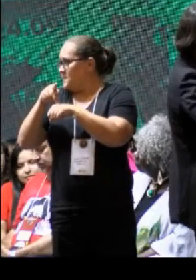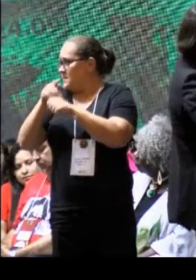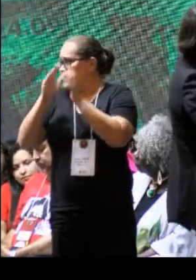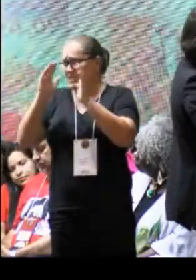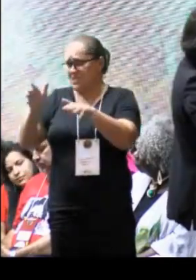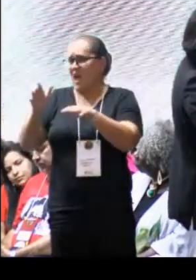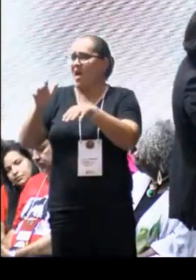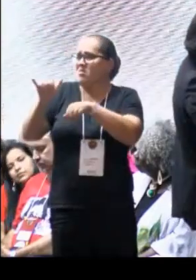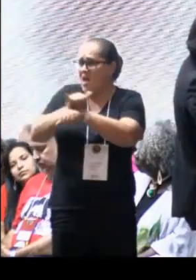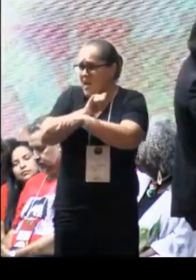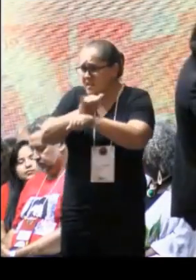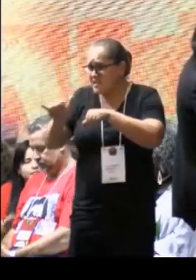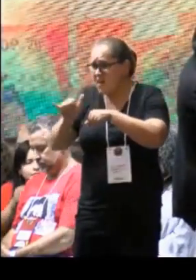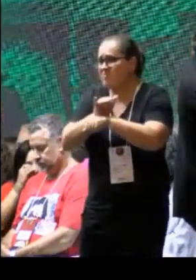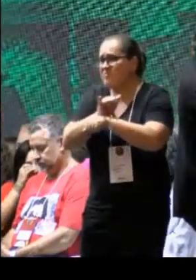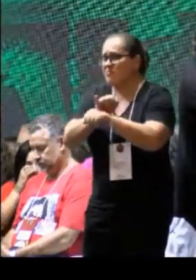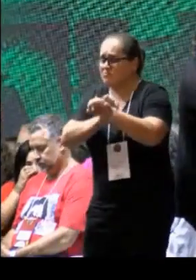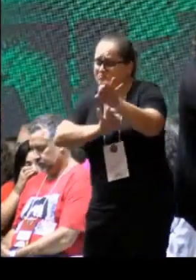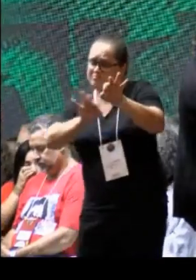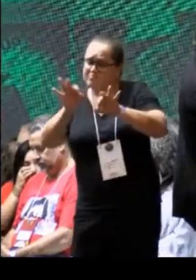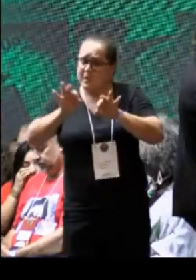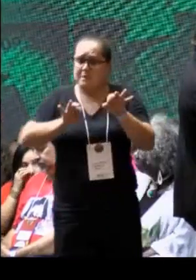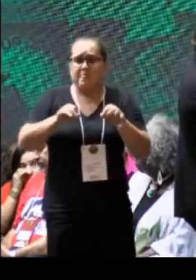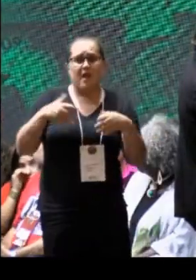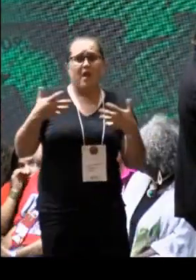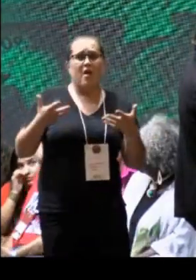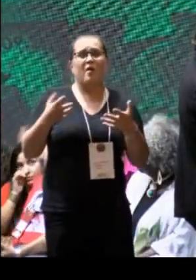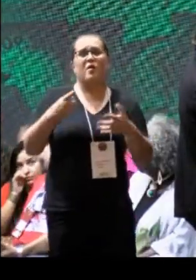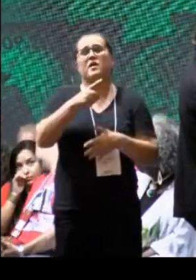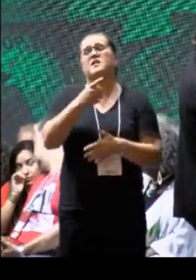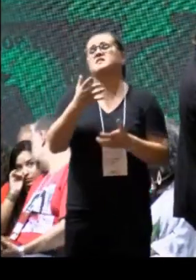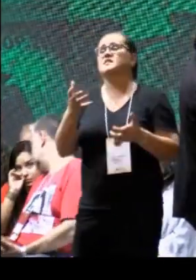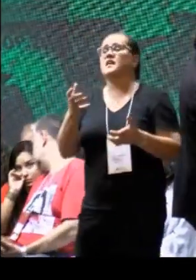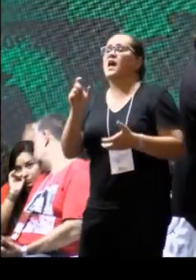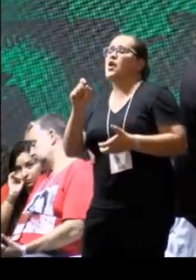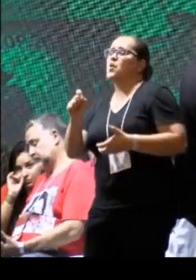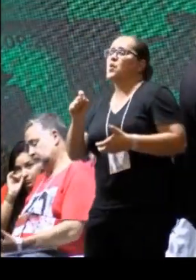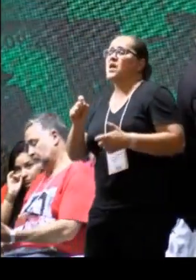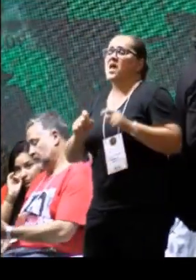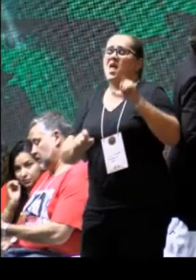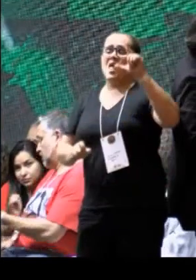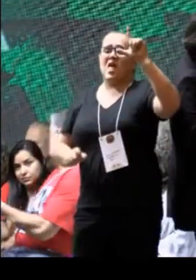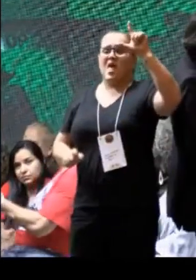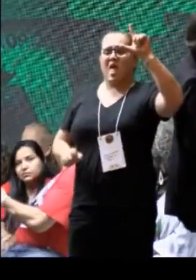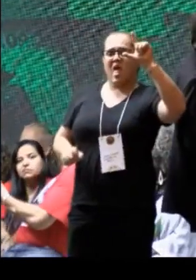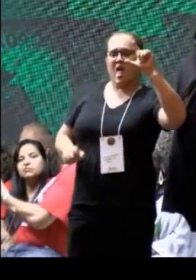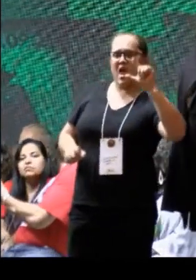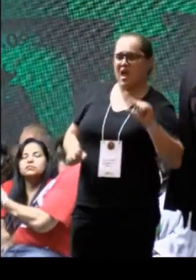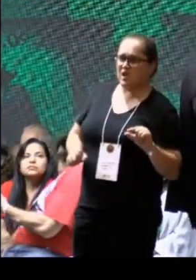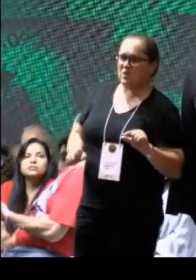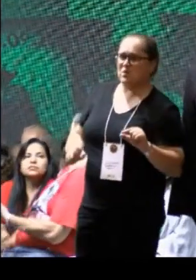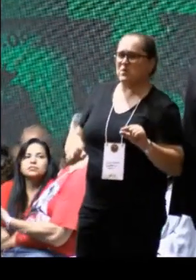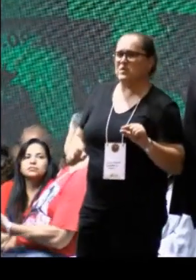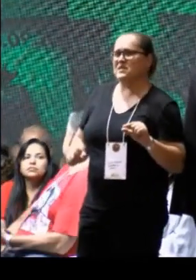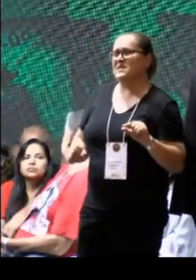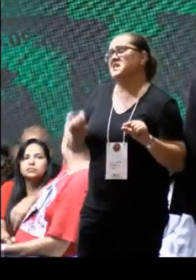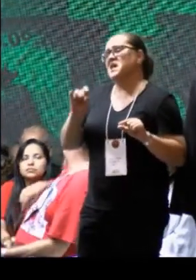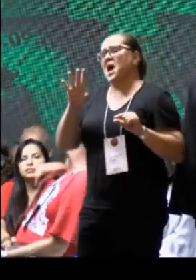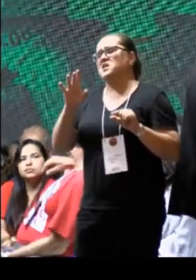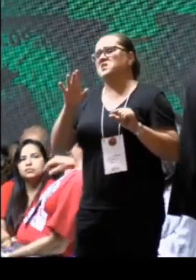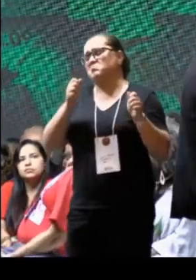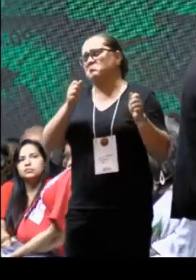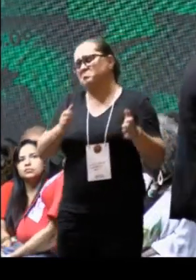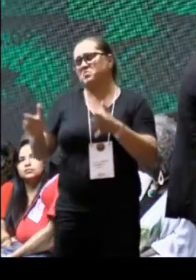estratégicos, a distribuidora, e agora querem as refinarias para reduzi-la à mera produtora